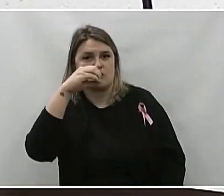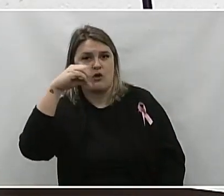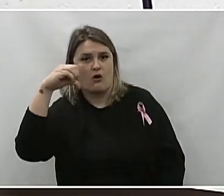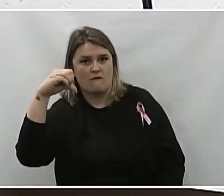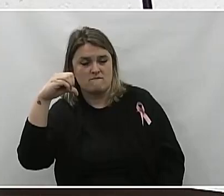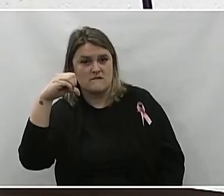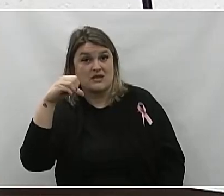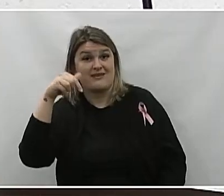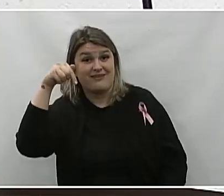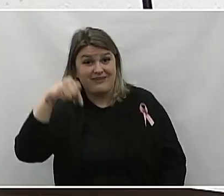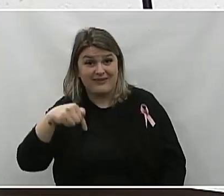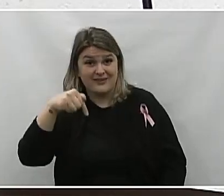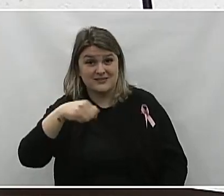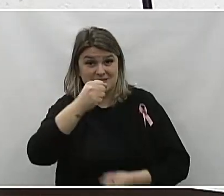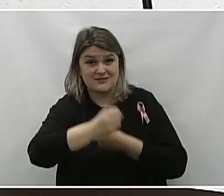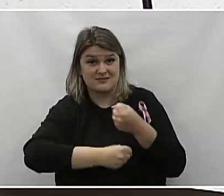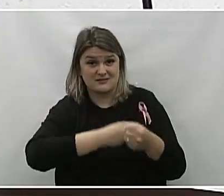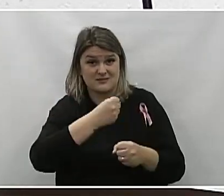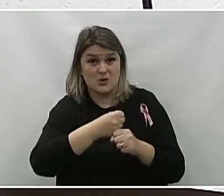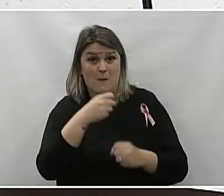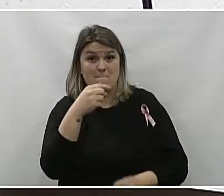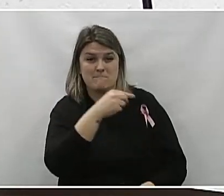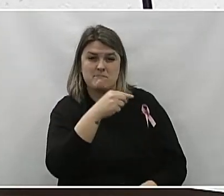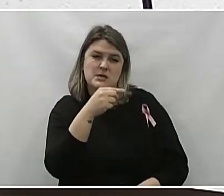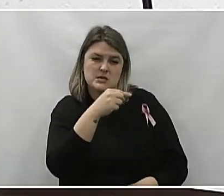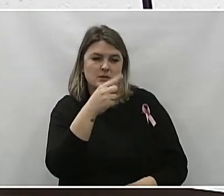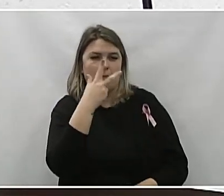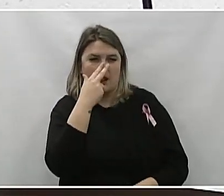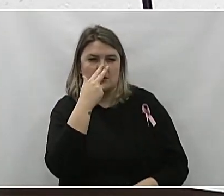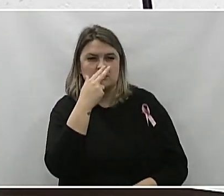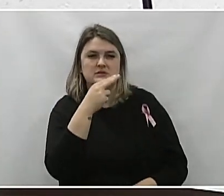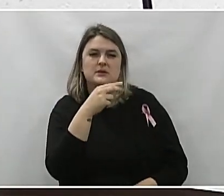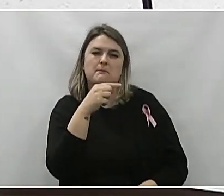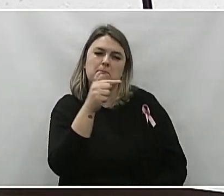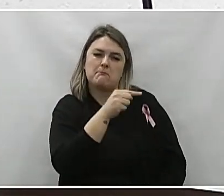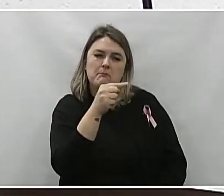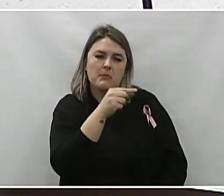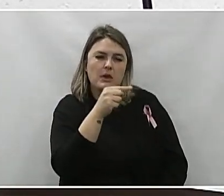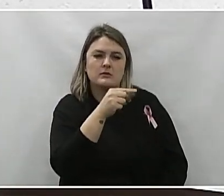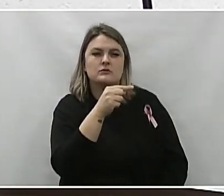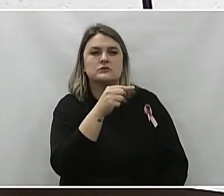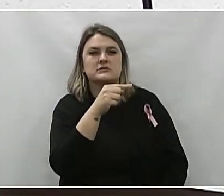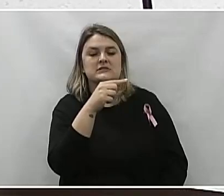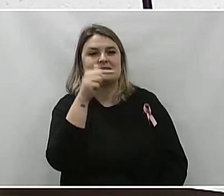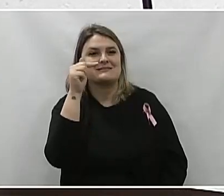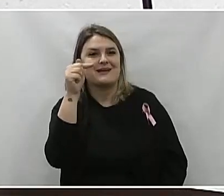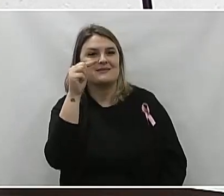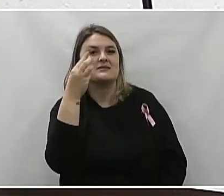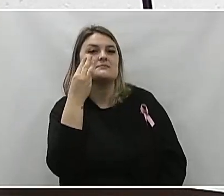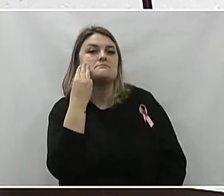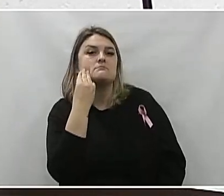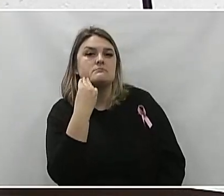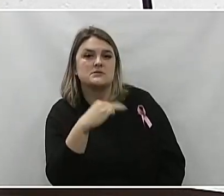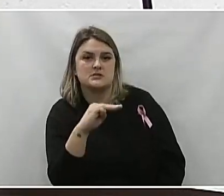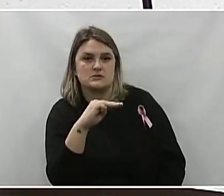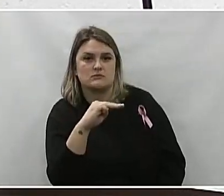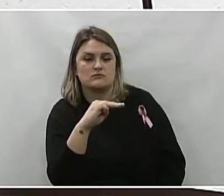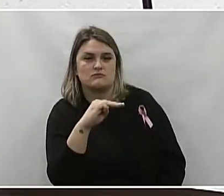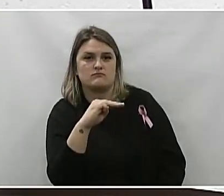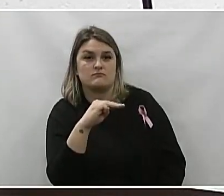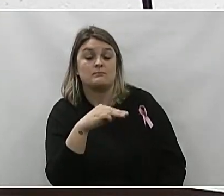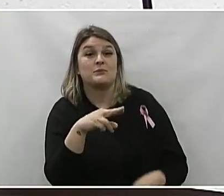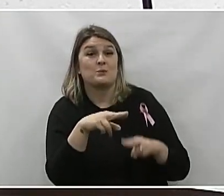e esse ano fica mais ou menos na casa de 7 milhões